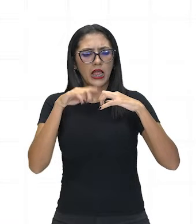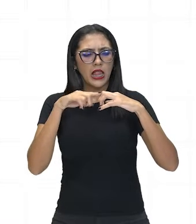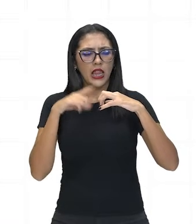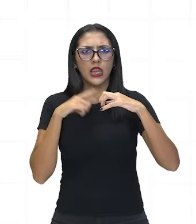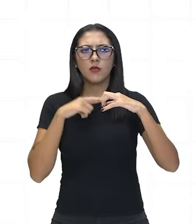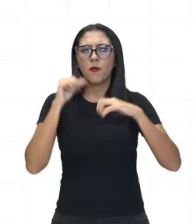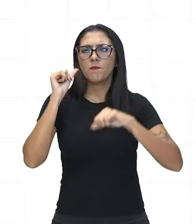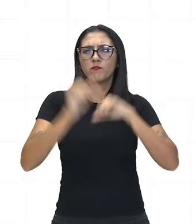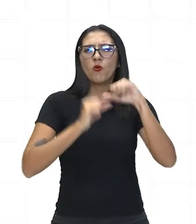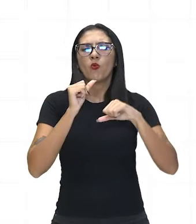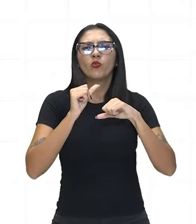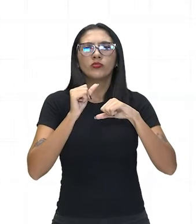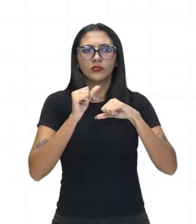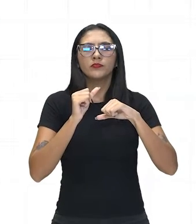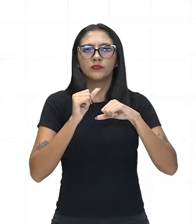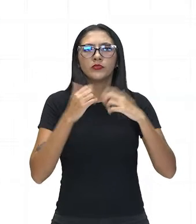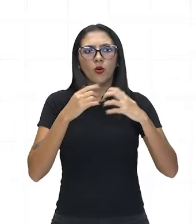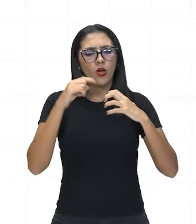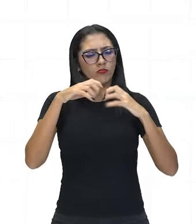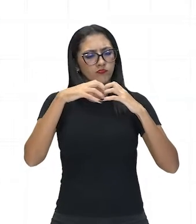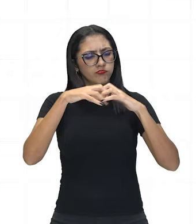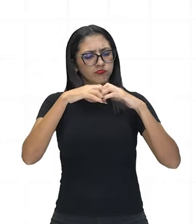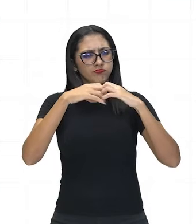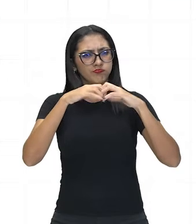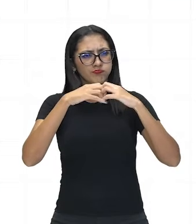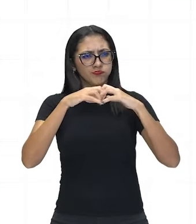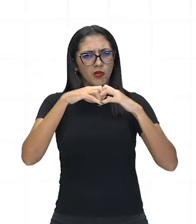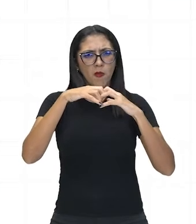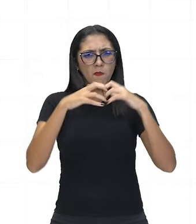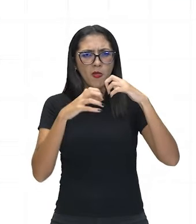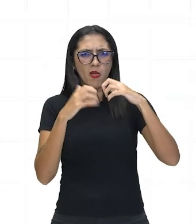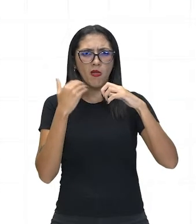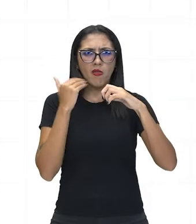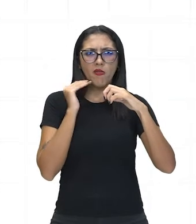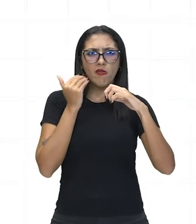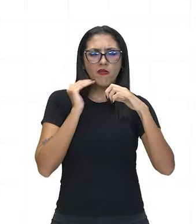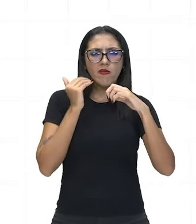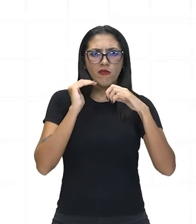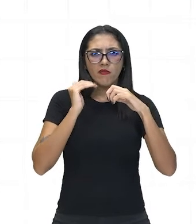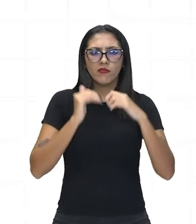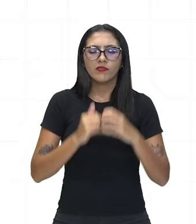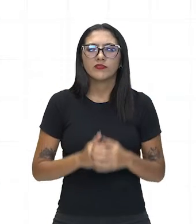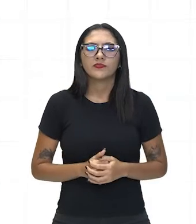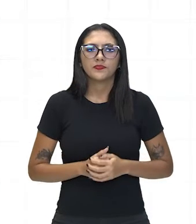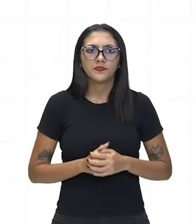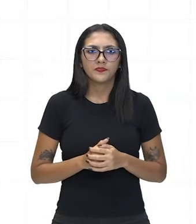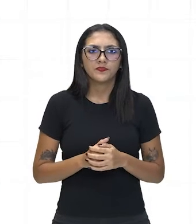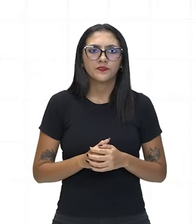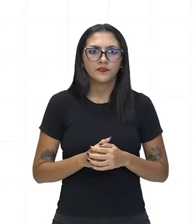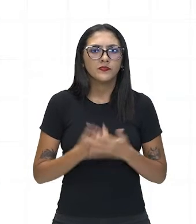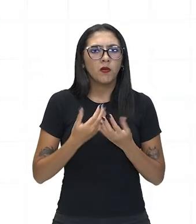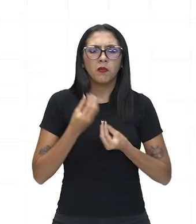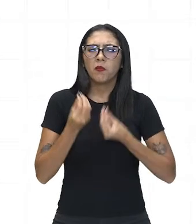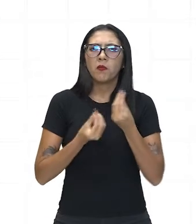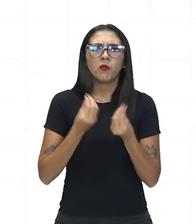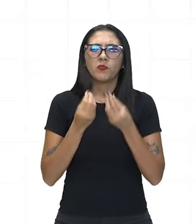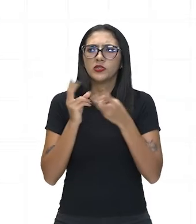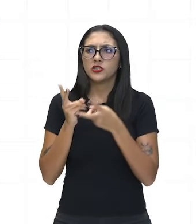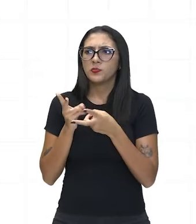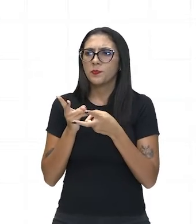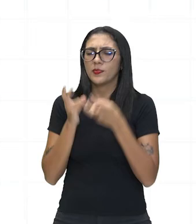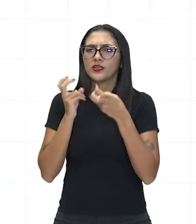anormais, deixando sua atividade desordenada. E como é que eu posso saber que a pessoa está tendo uma